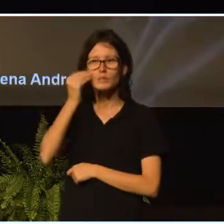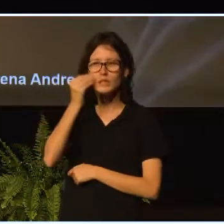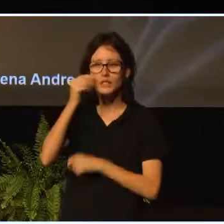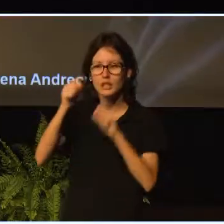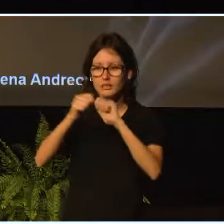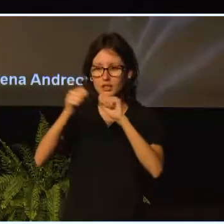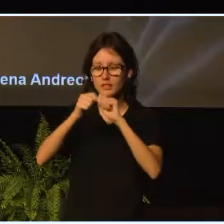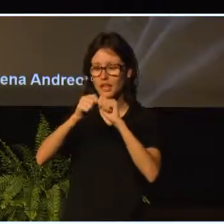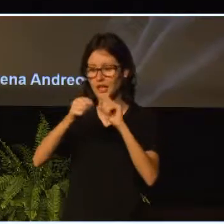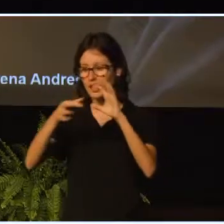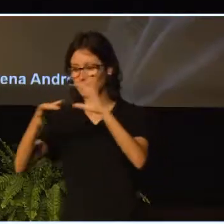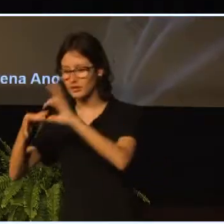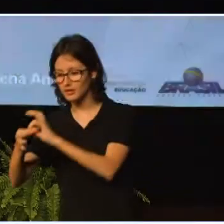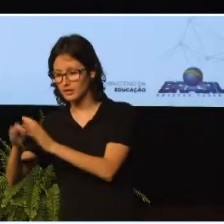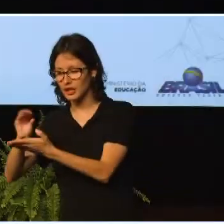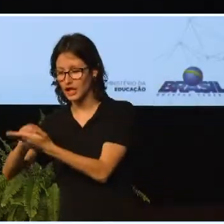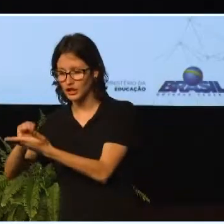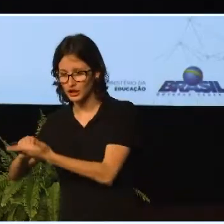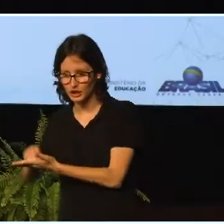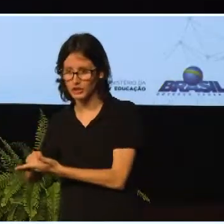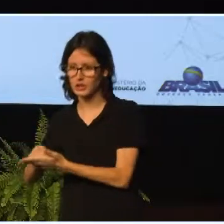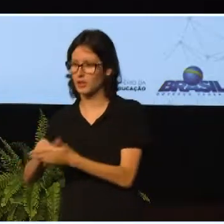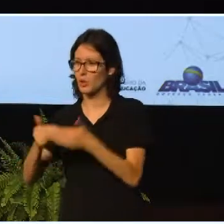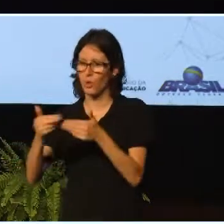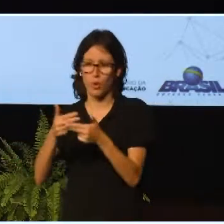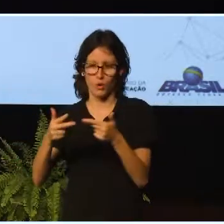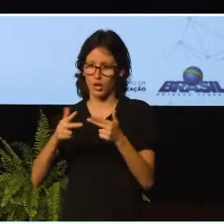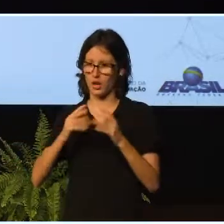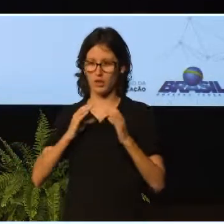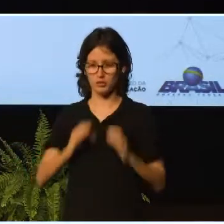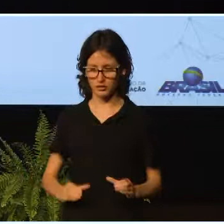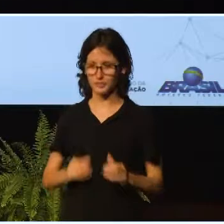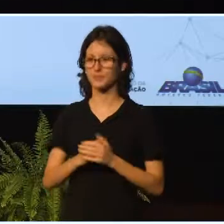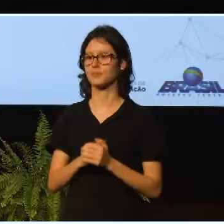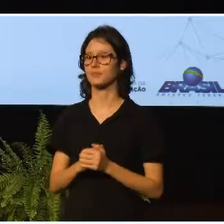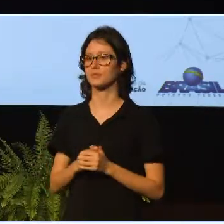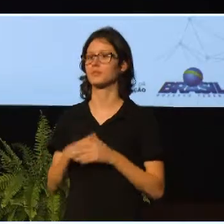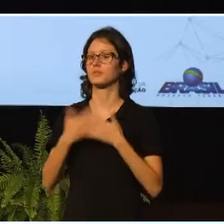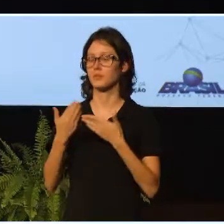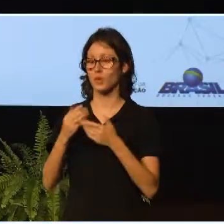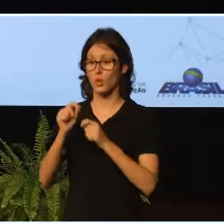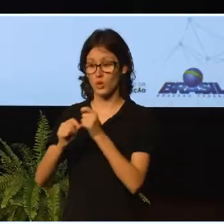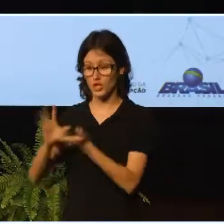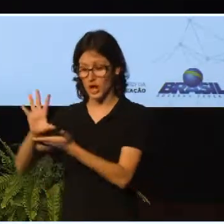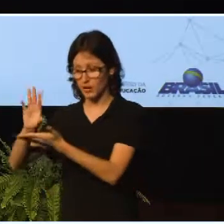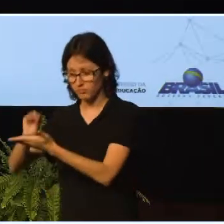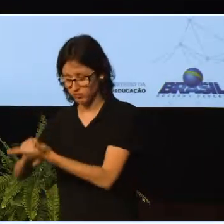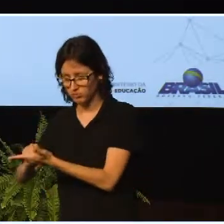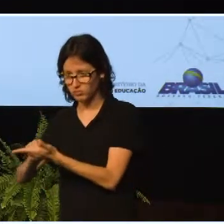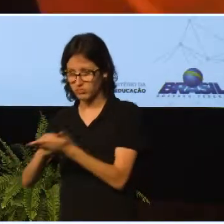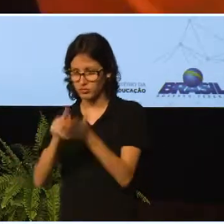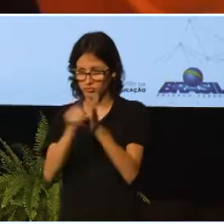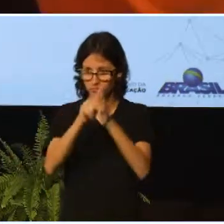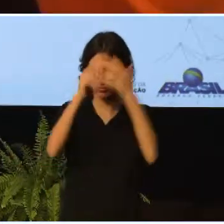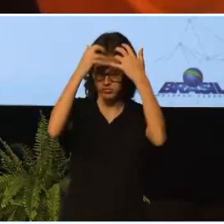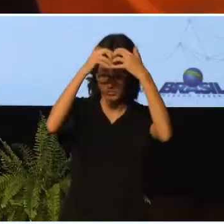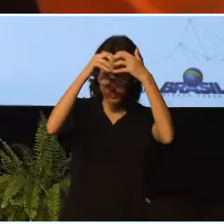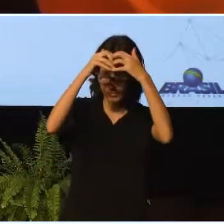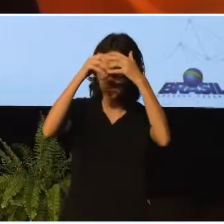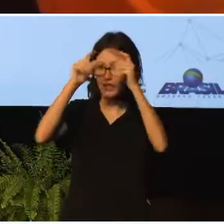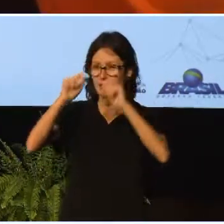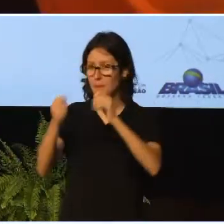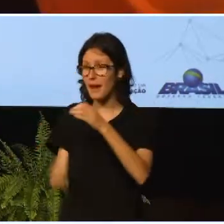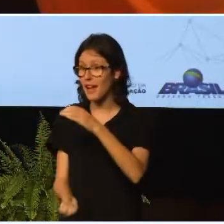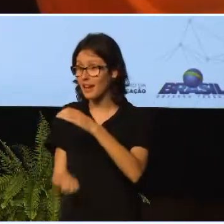fazer algum comportamento. E agora, com essa atividade que você registra do cérebro, você pode